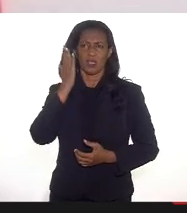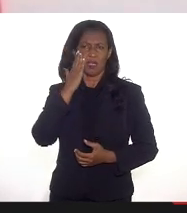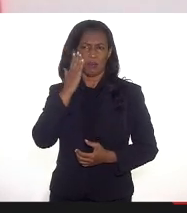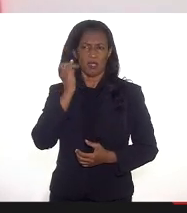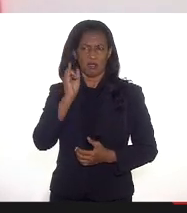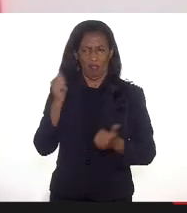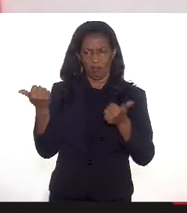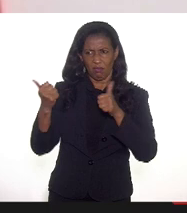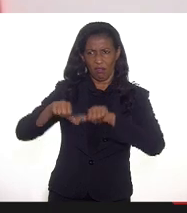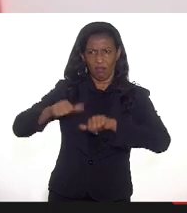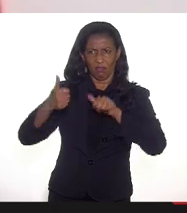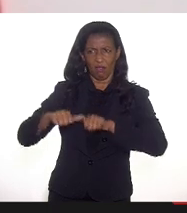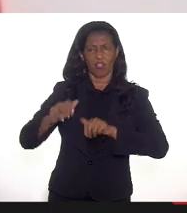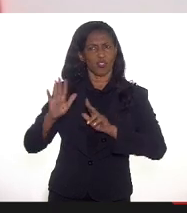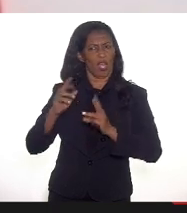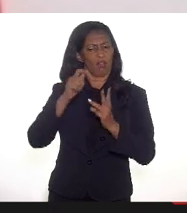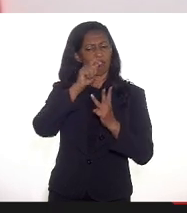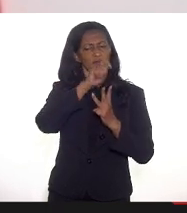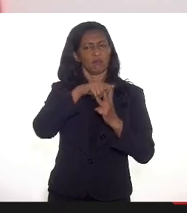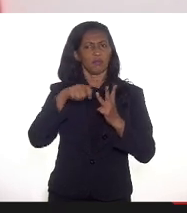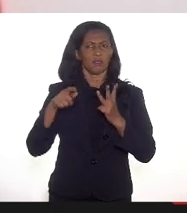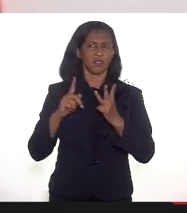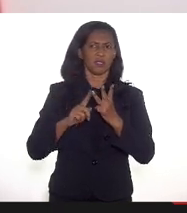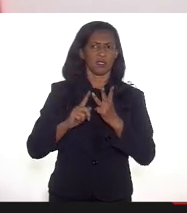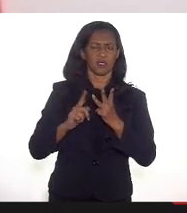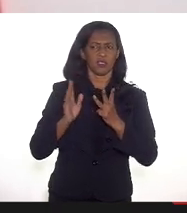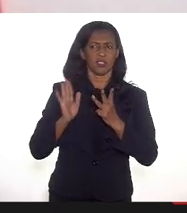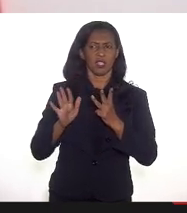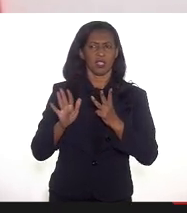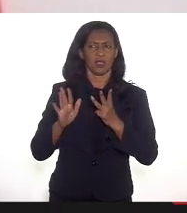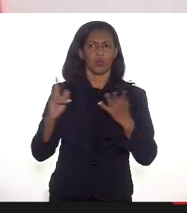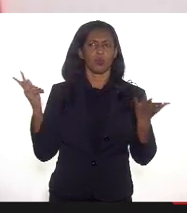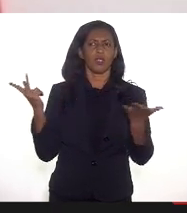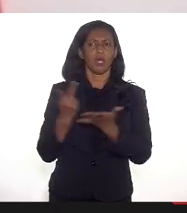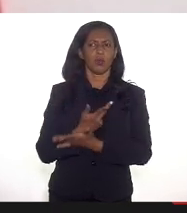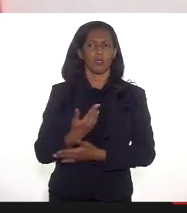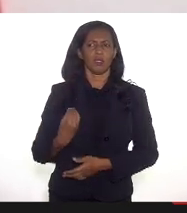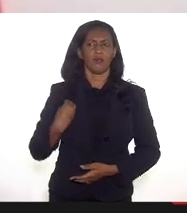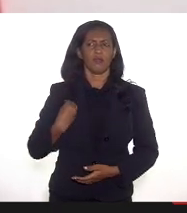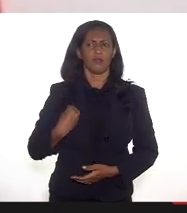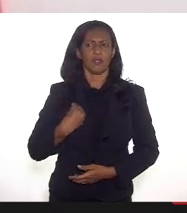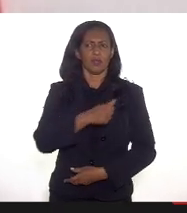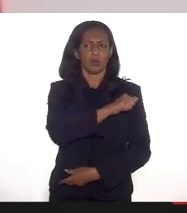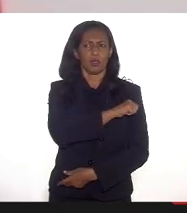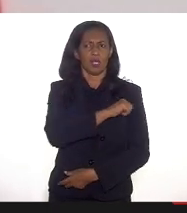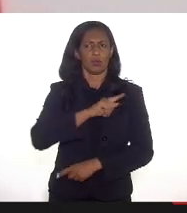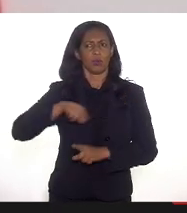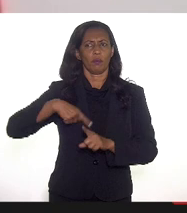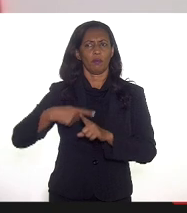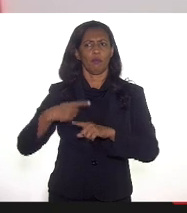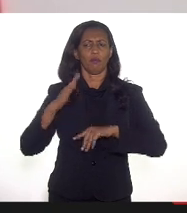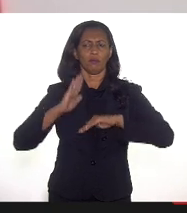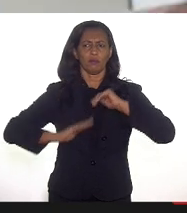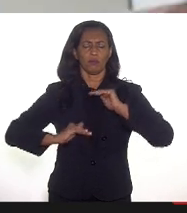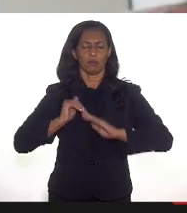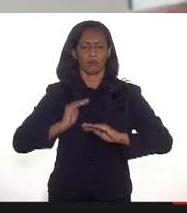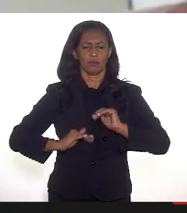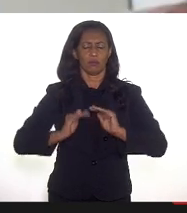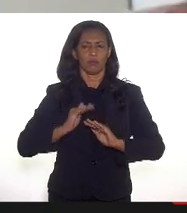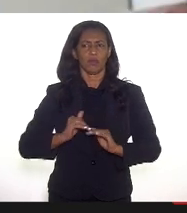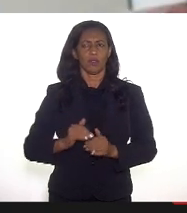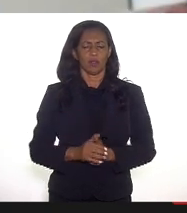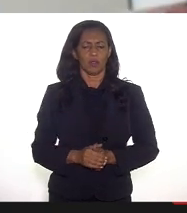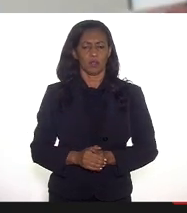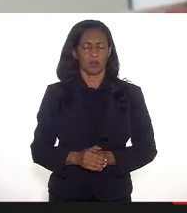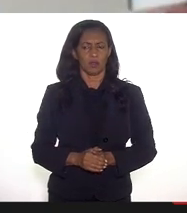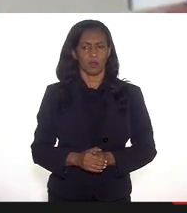diagnóstico, já passados 13 meses, se ela tem um diagnóstico sobre a realidade dos alunos e dos demais profissionais. Eu sei que houve, e